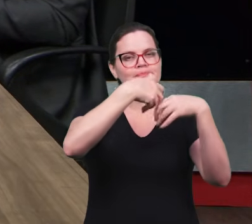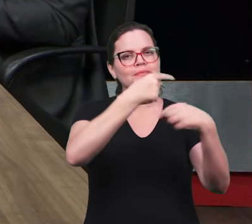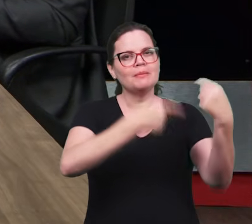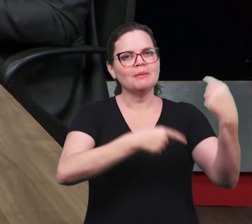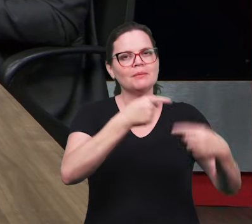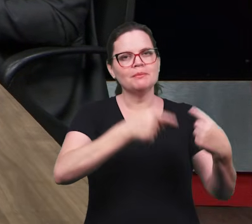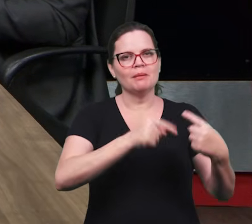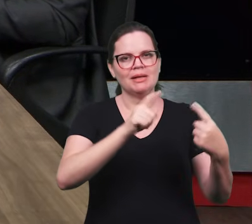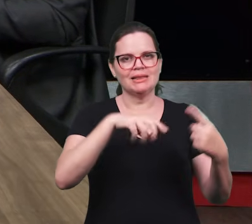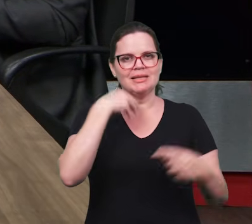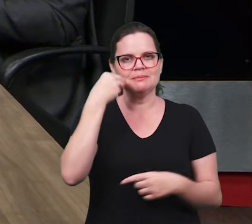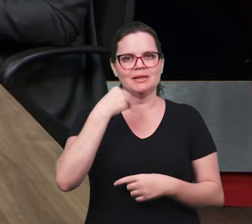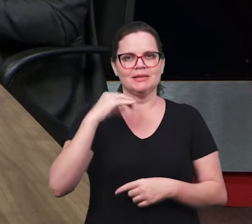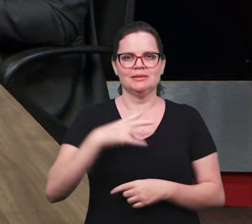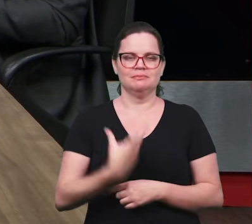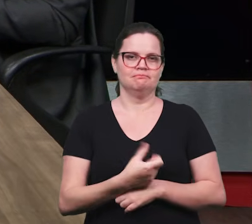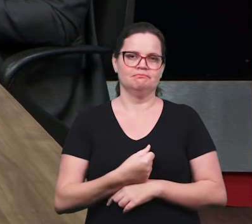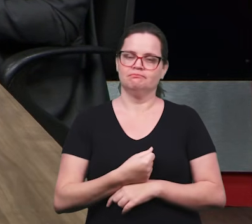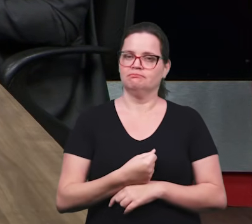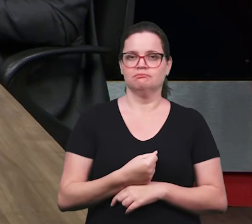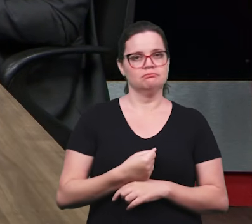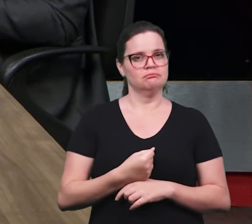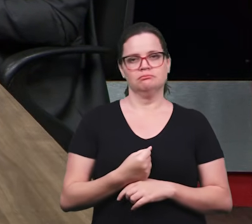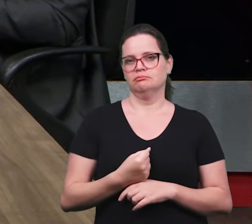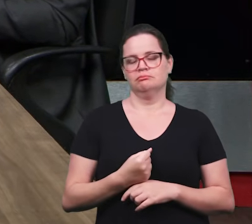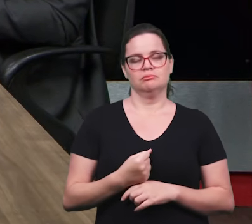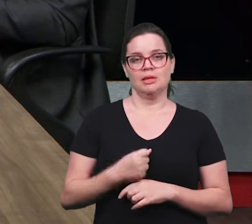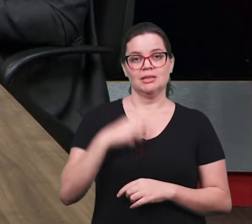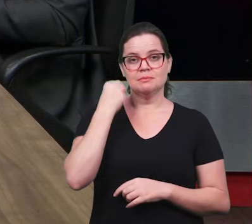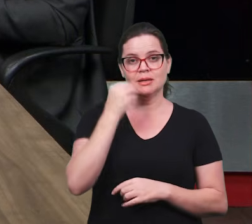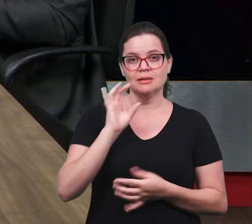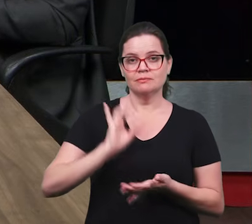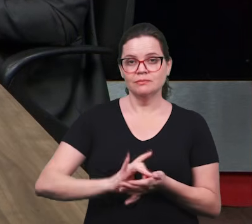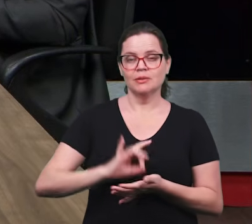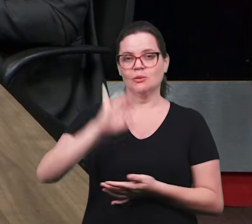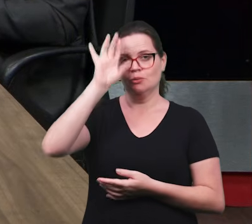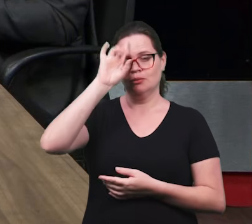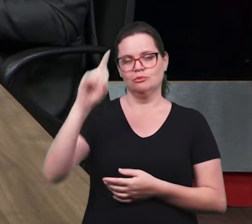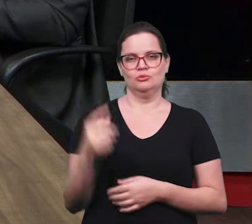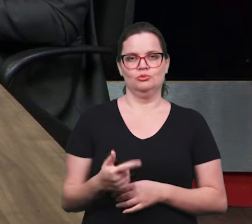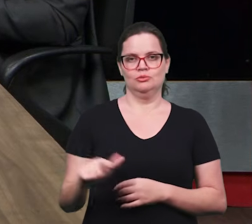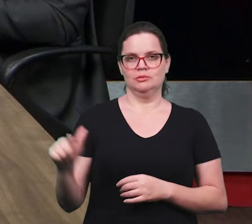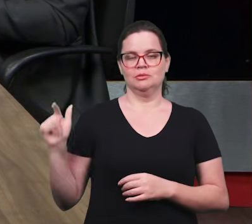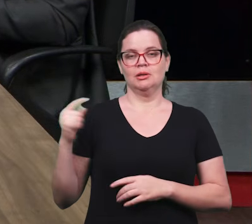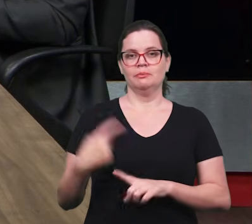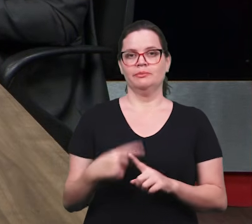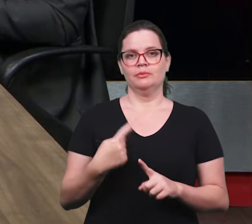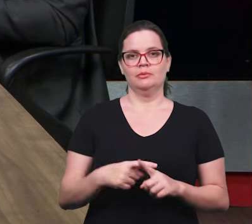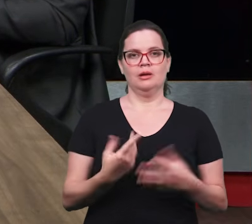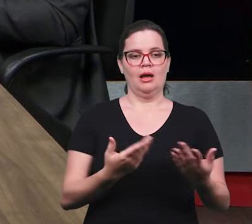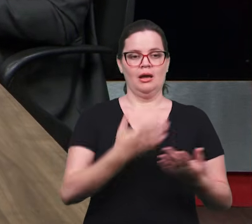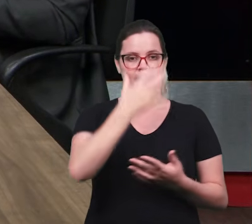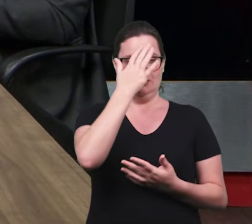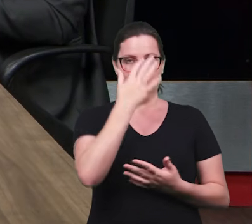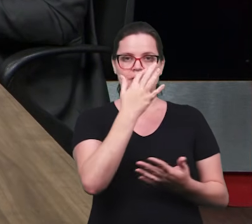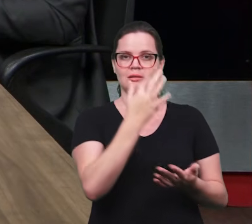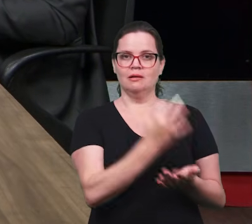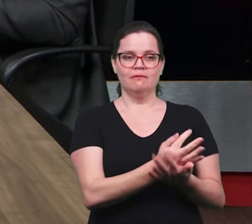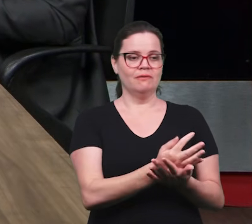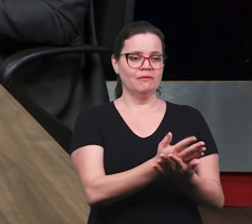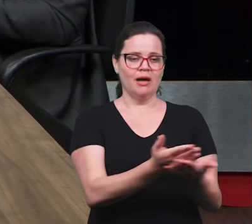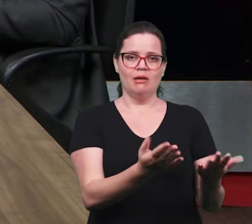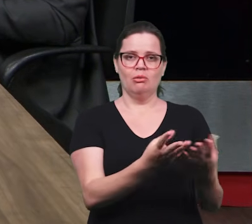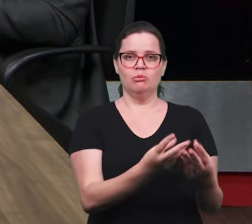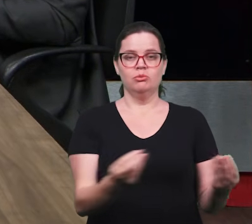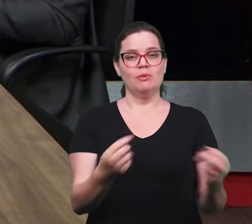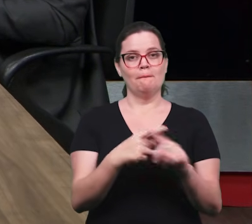experiência de salvação. Não vai levar o homem a ter uma experiência de fato com Deus, enquanto que esta fé que ela provém do próprio Senhor